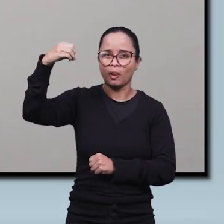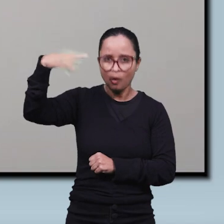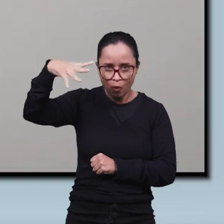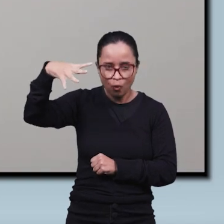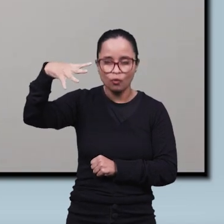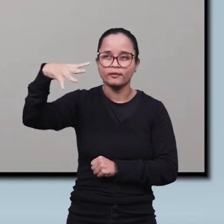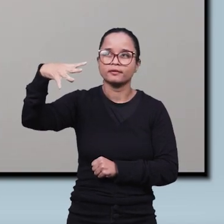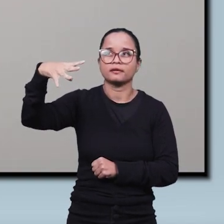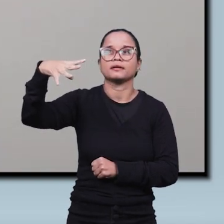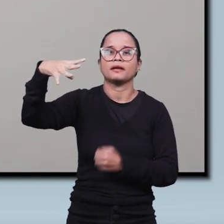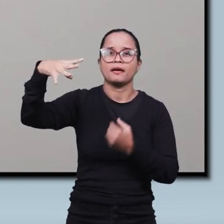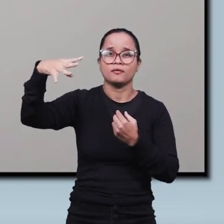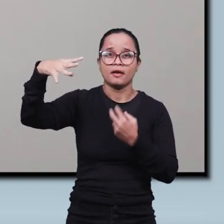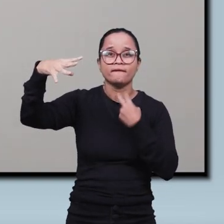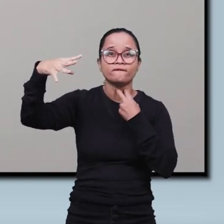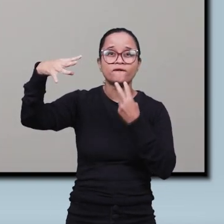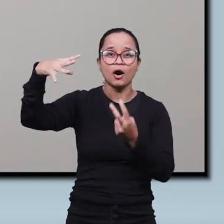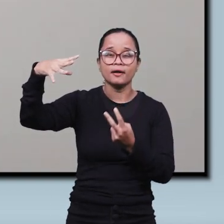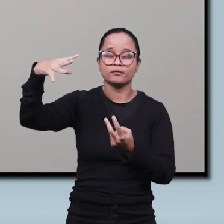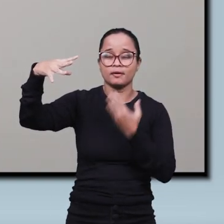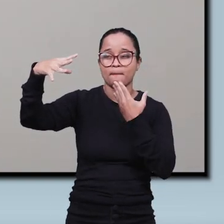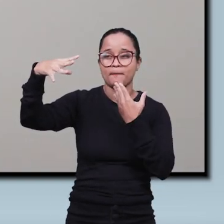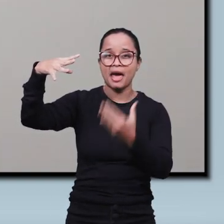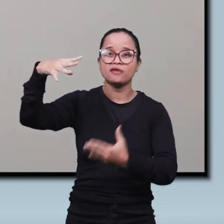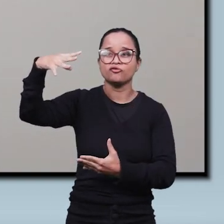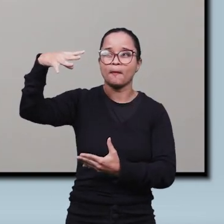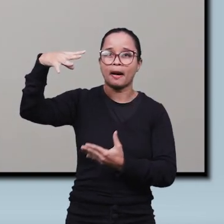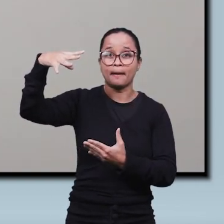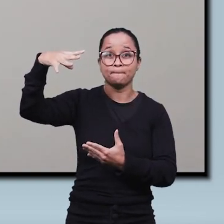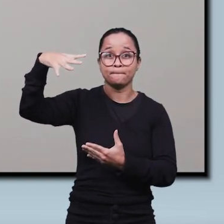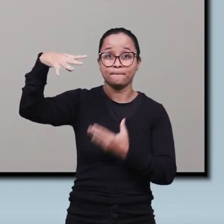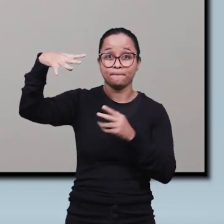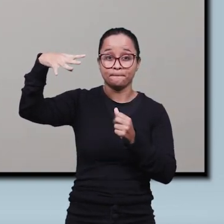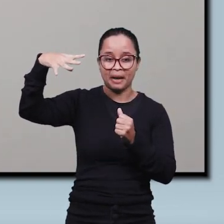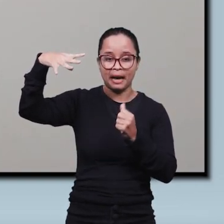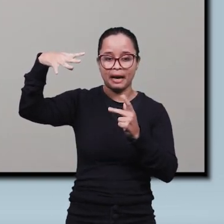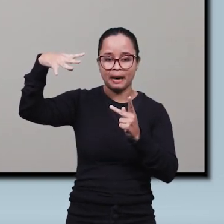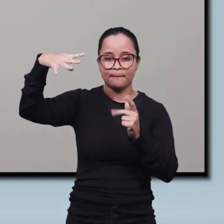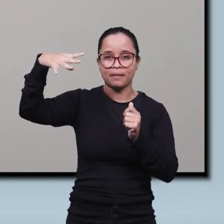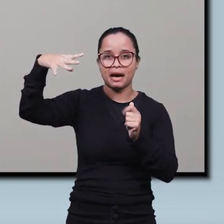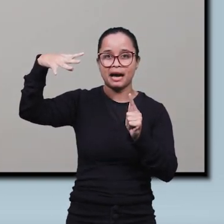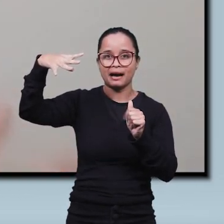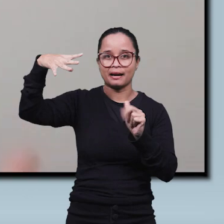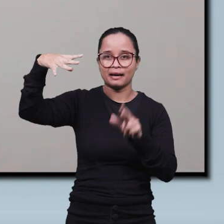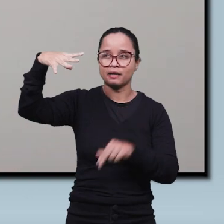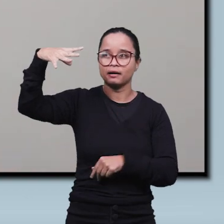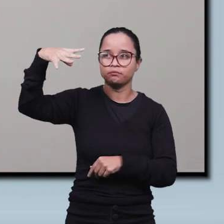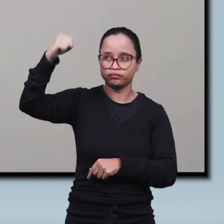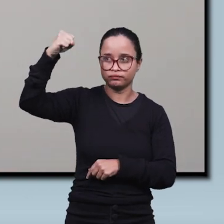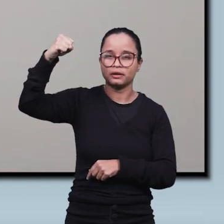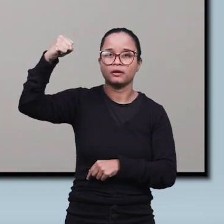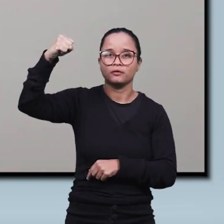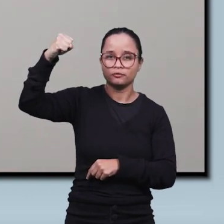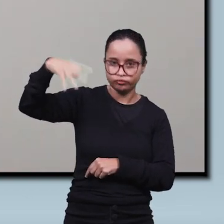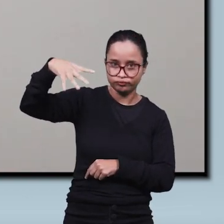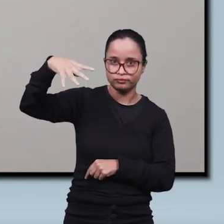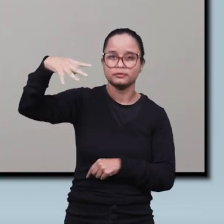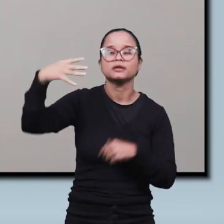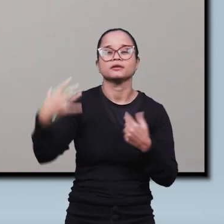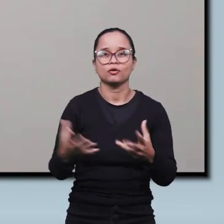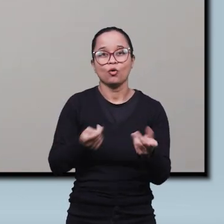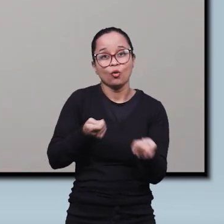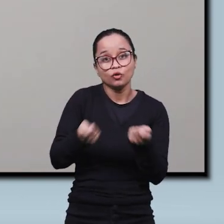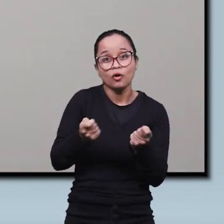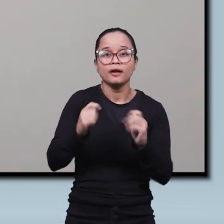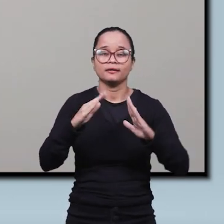podemos, com a nossa voz, pedir para apagar, nós podemos fazer todo o controle da casa, até mesmo